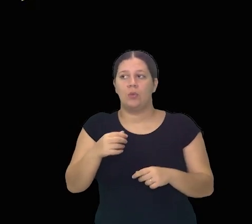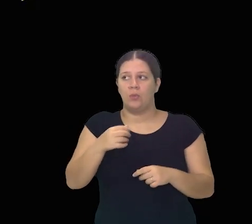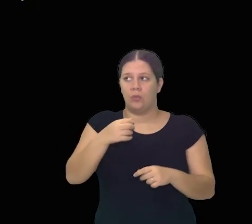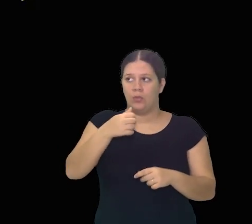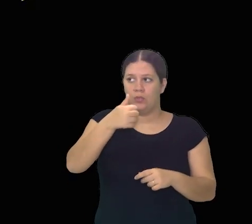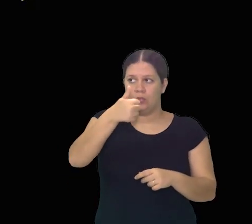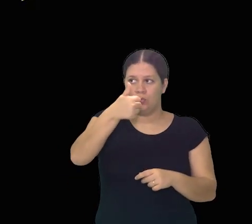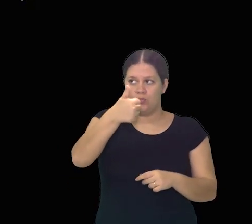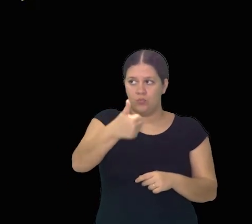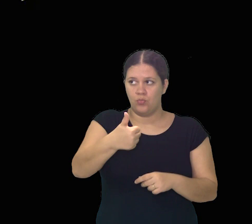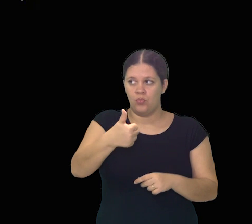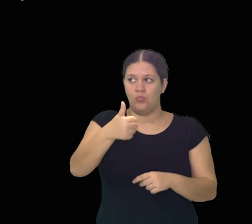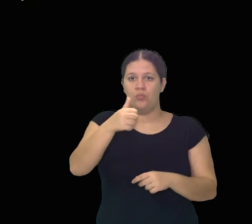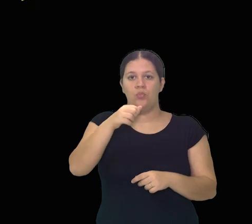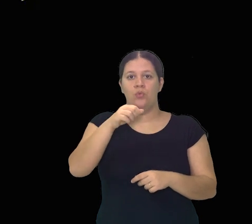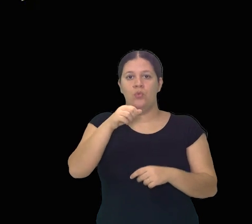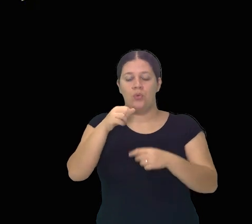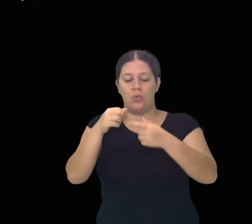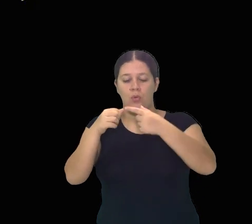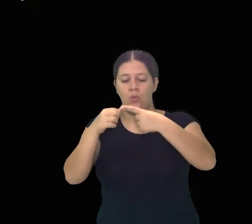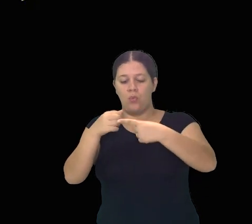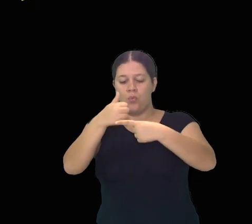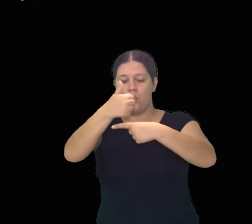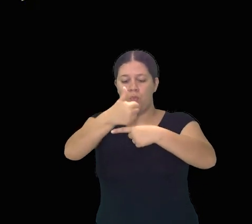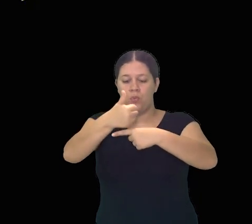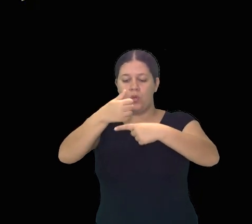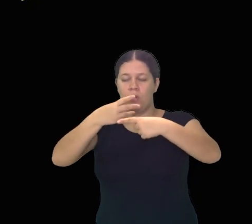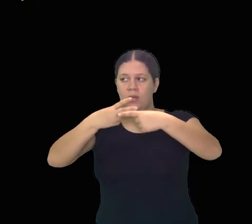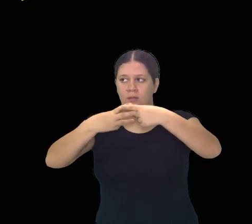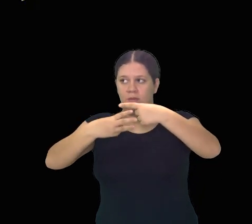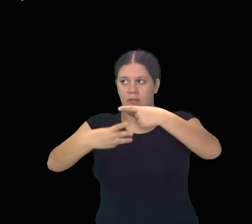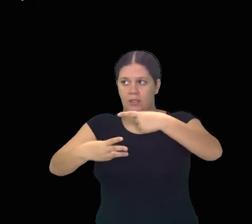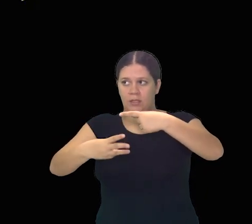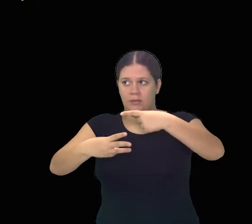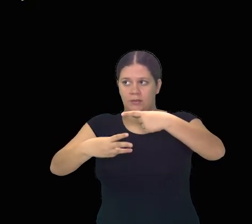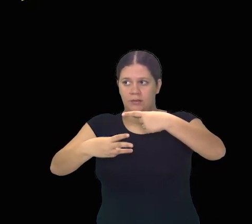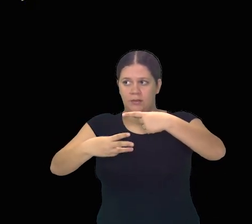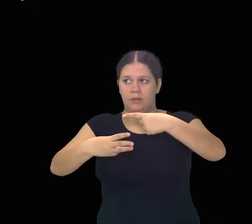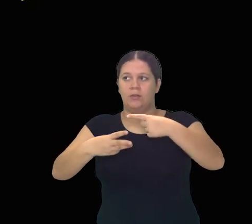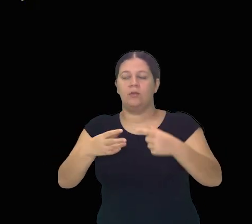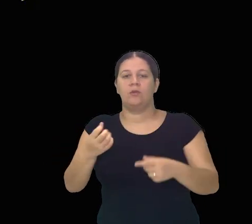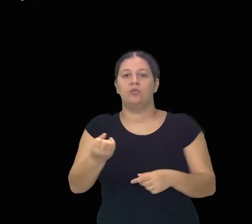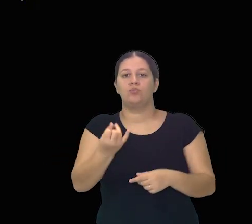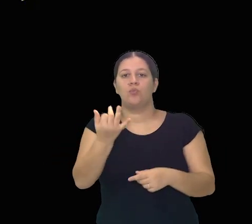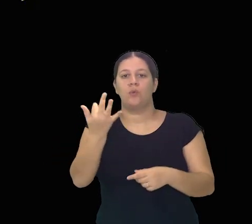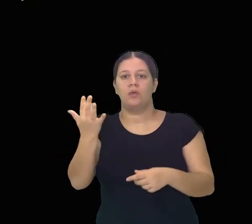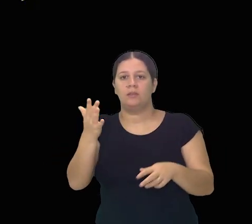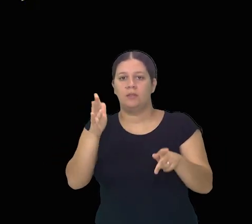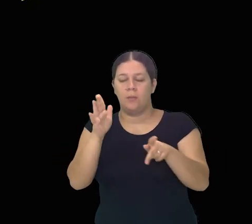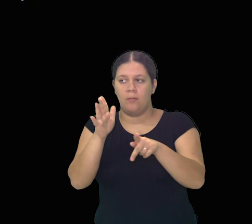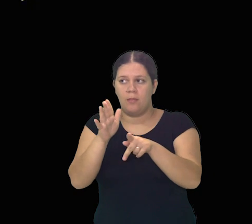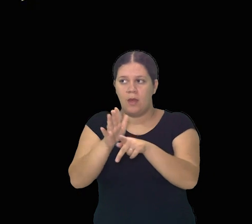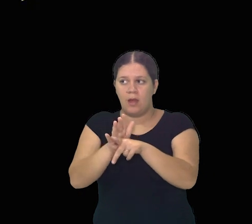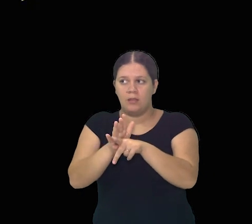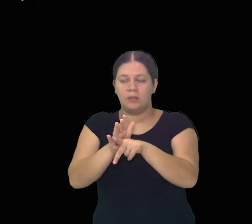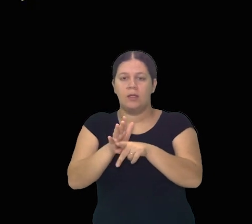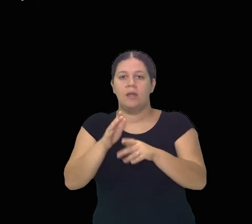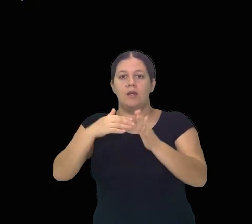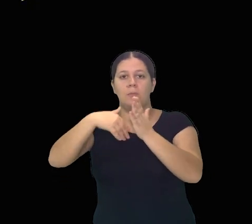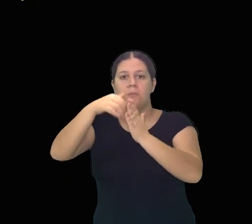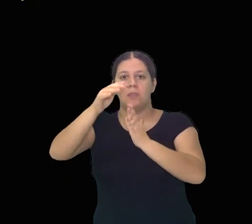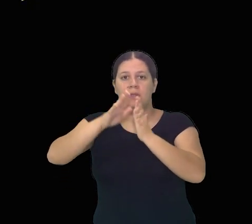círculo. 1/3, 1 sobre 3. Portanto, quantas partes